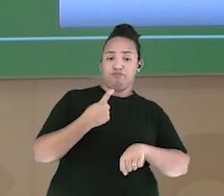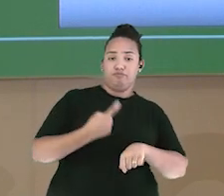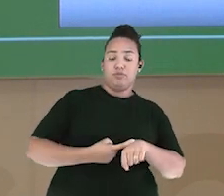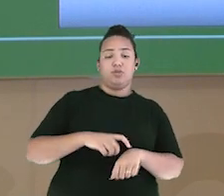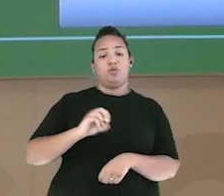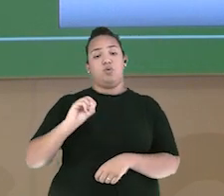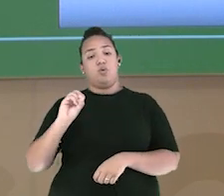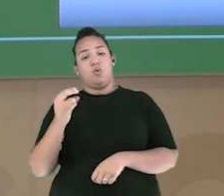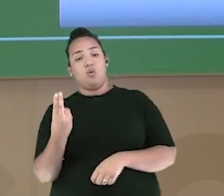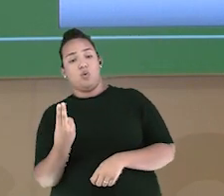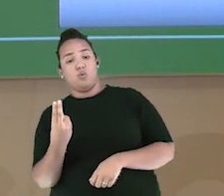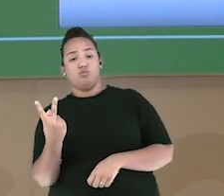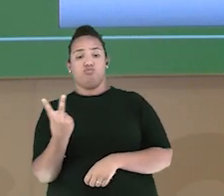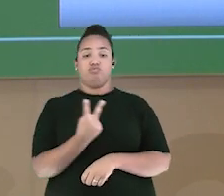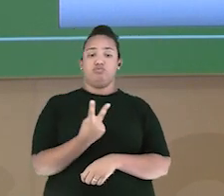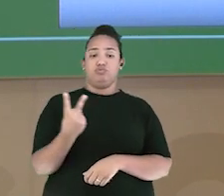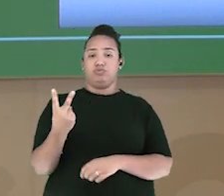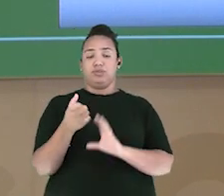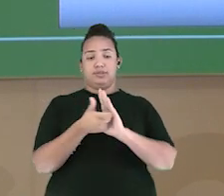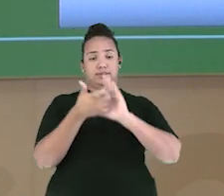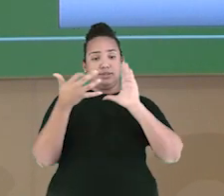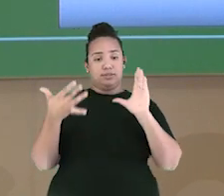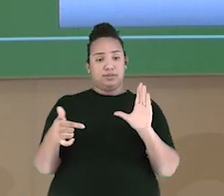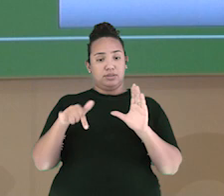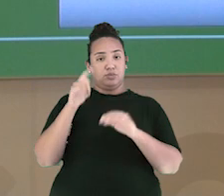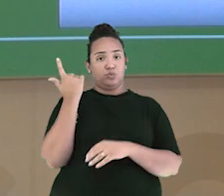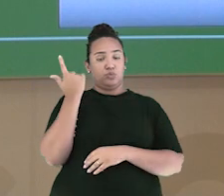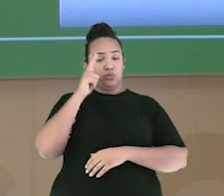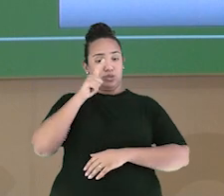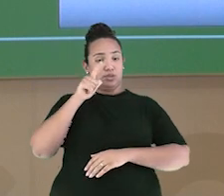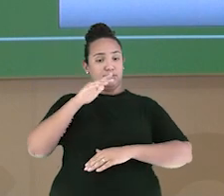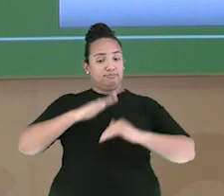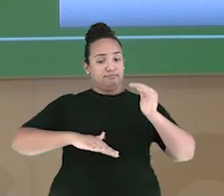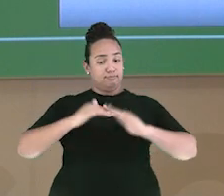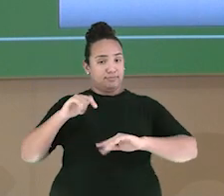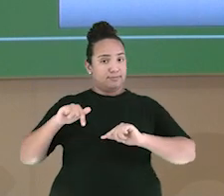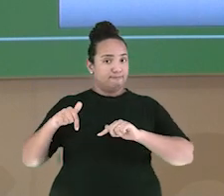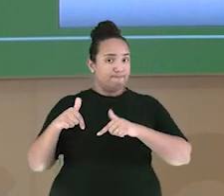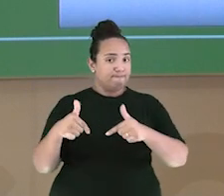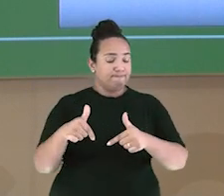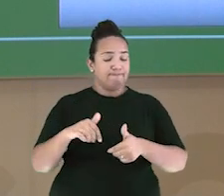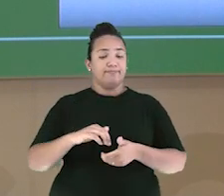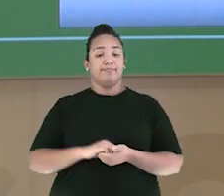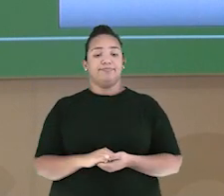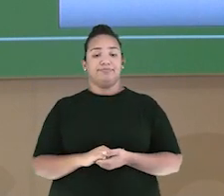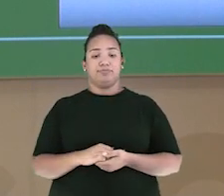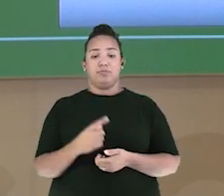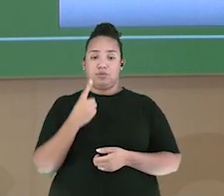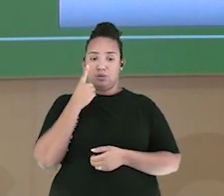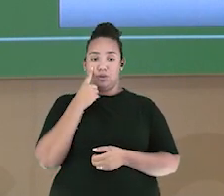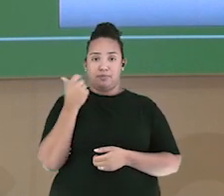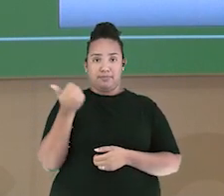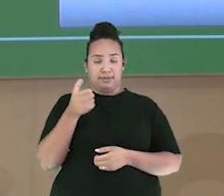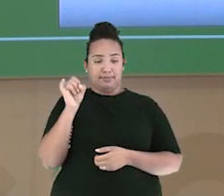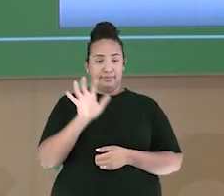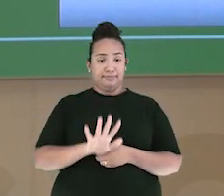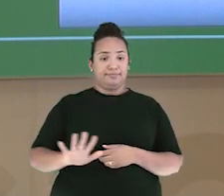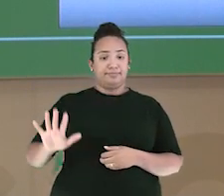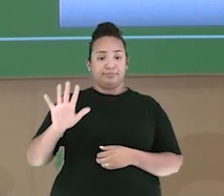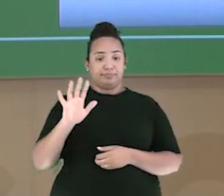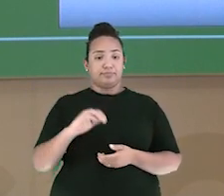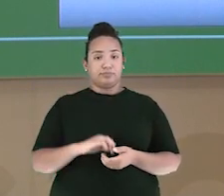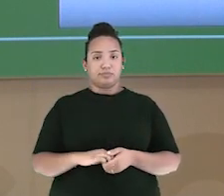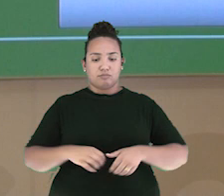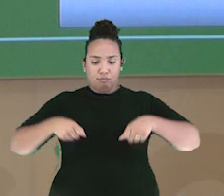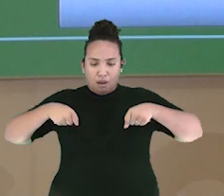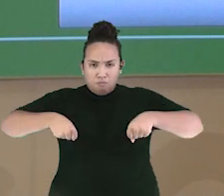ou tenacidade ou ambas as propriedades para cumprirem sua função? A gente tem no primeiro lugar o